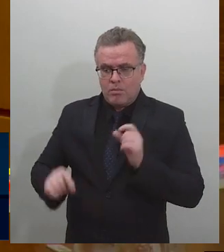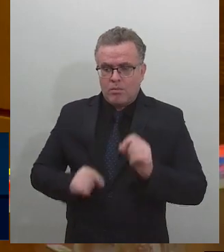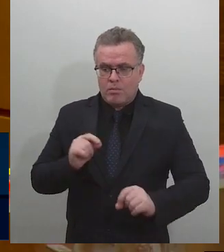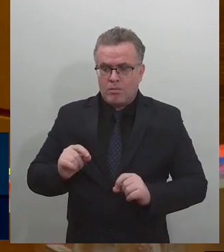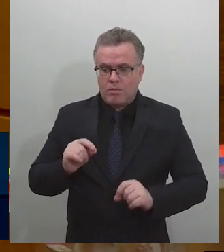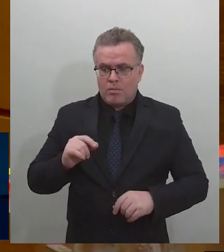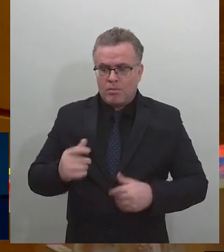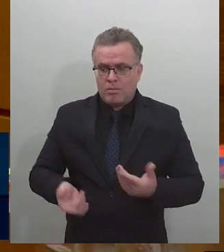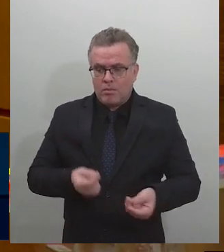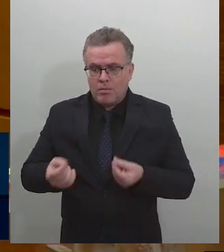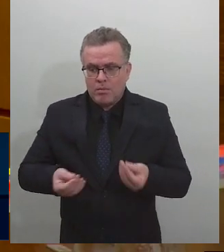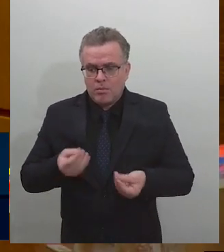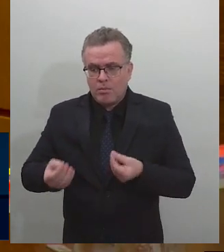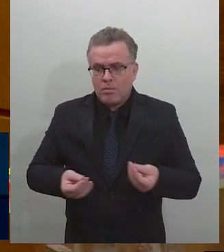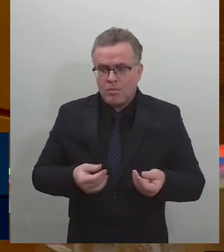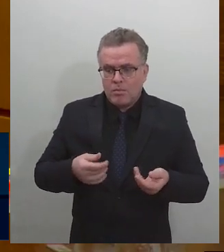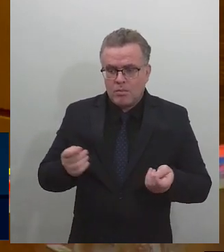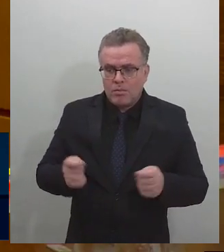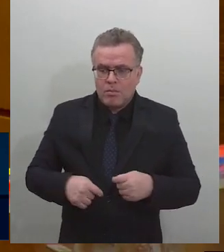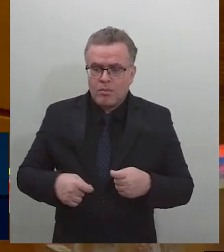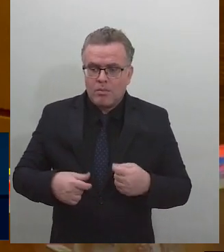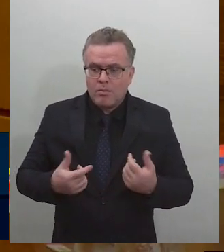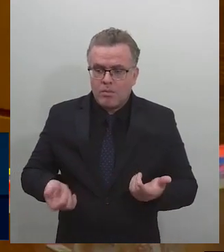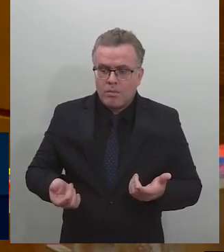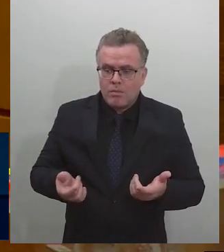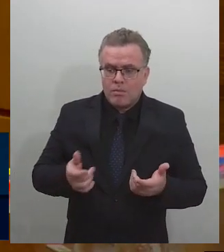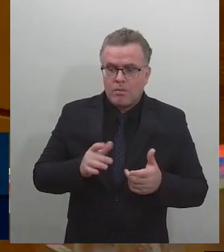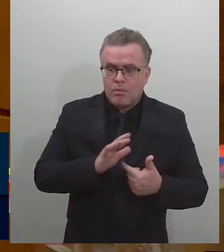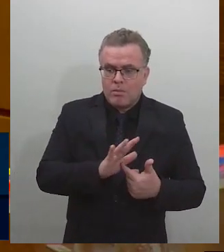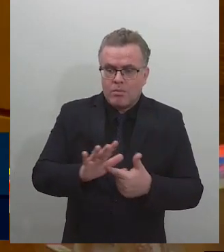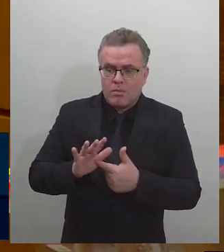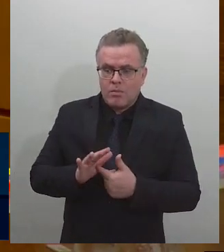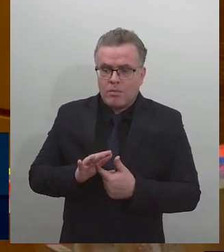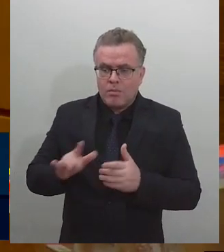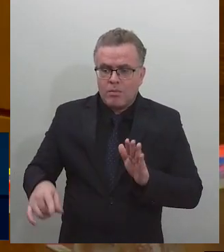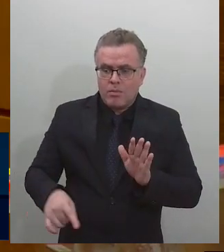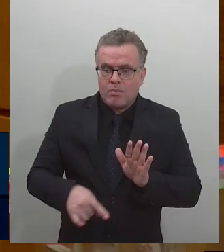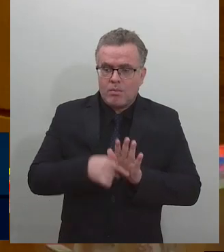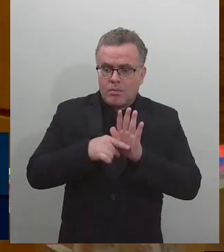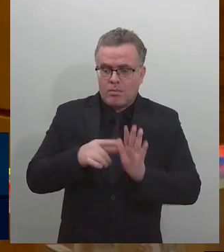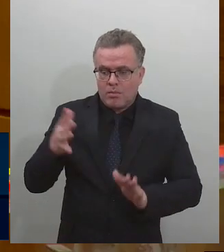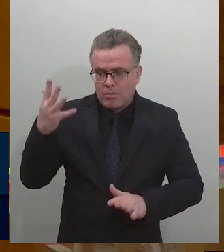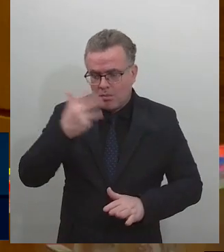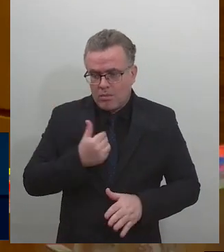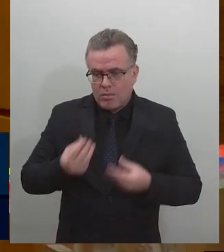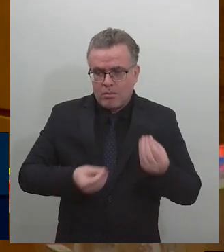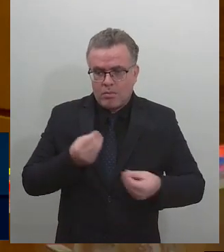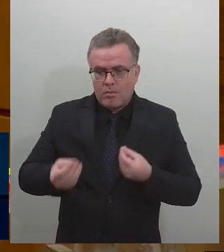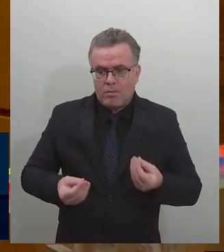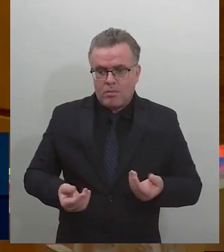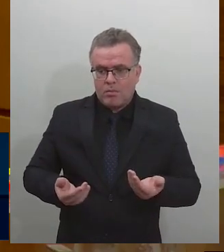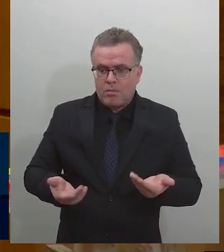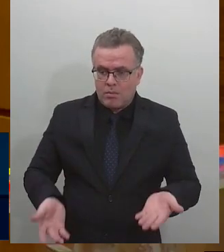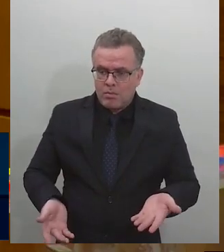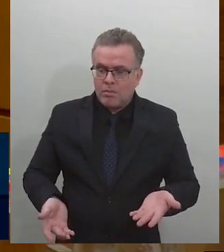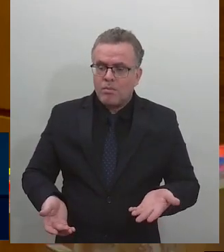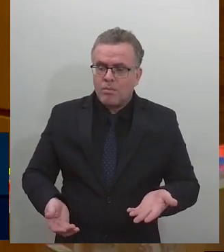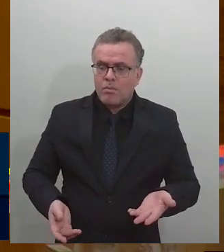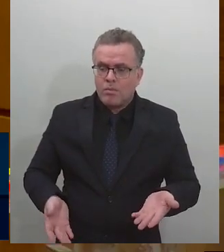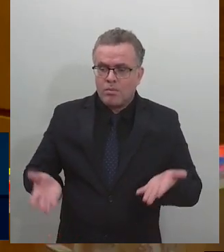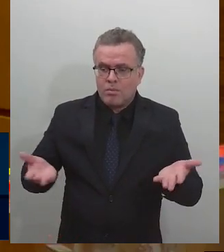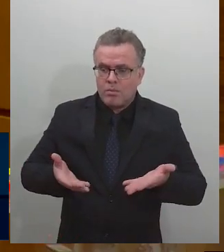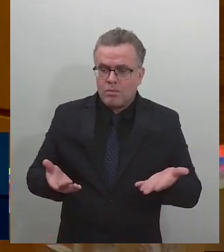acaba sendo negativo para essa cidade tão linda, que eu amo, tão colorida. Eu estou hoje aqui colorida, porque